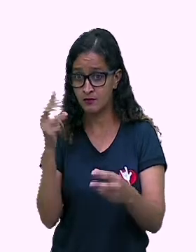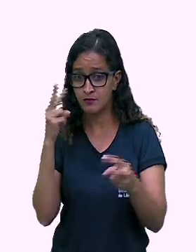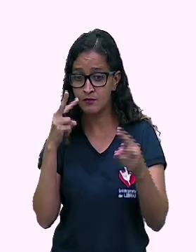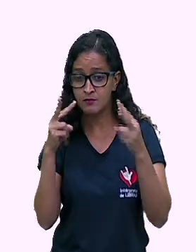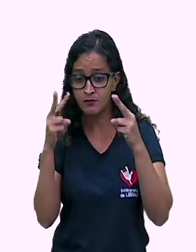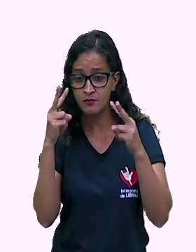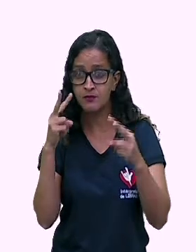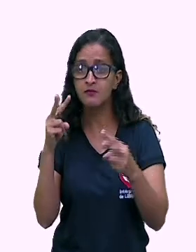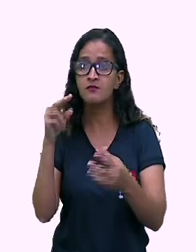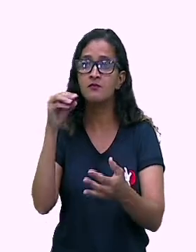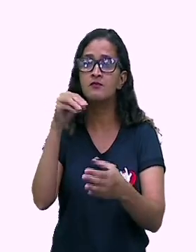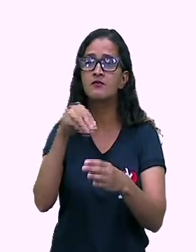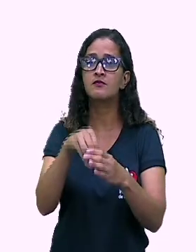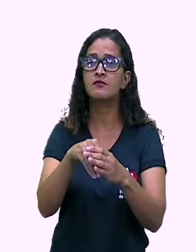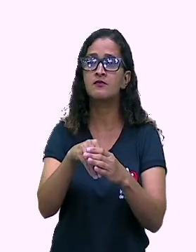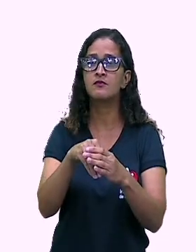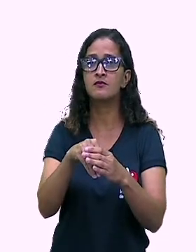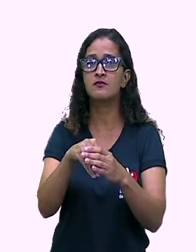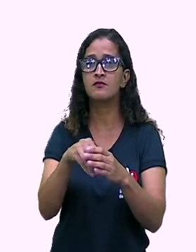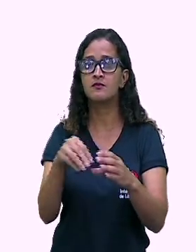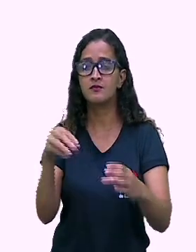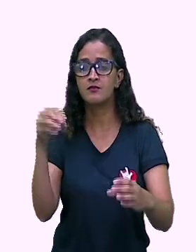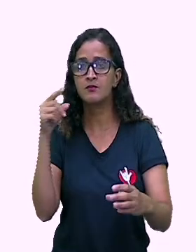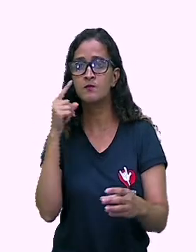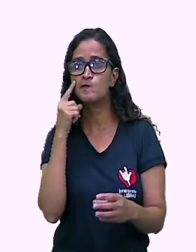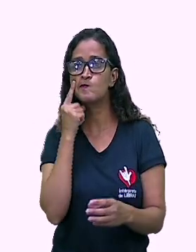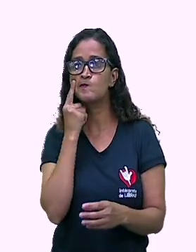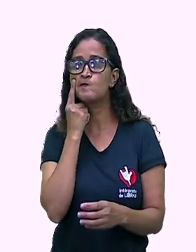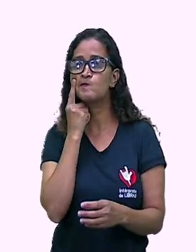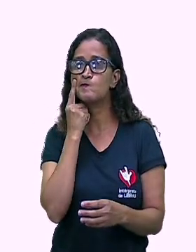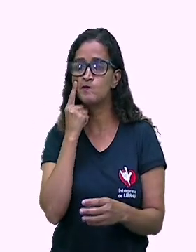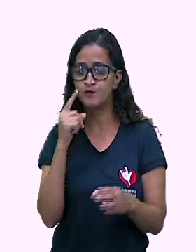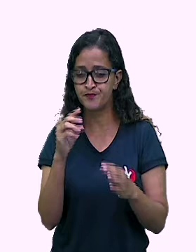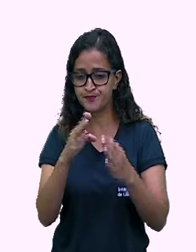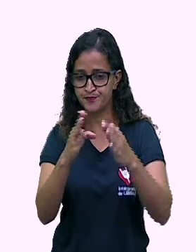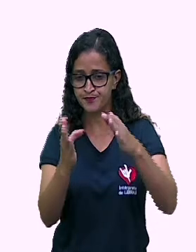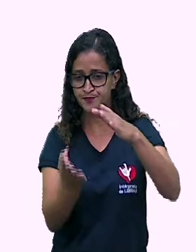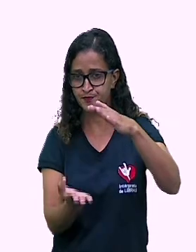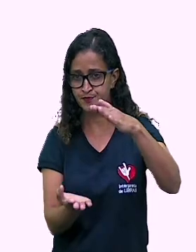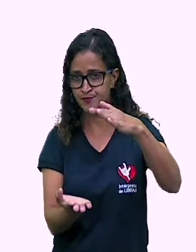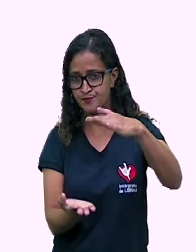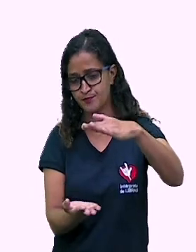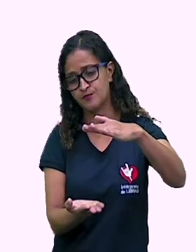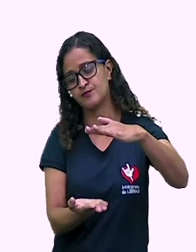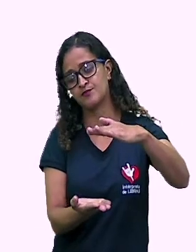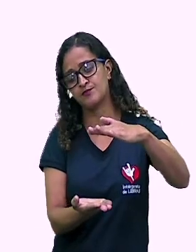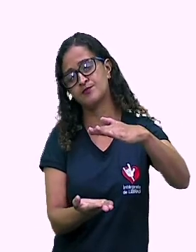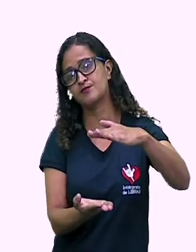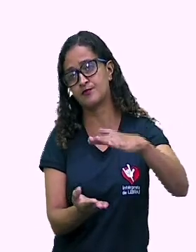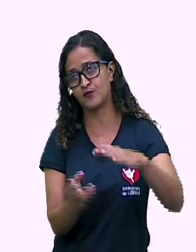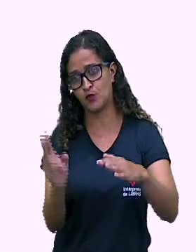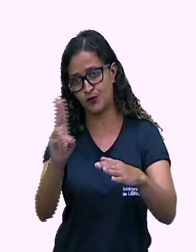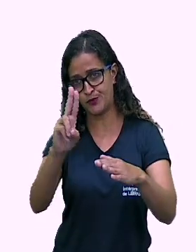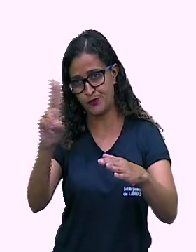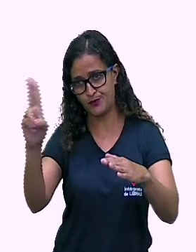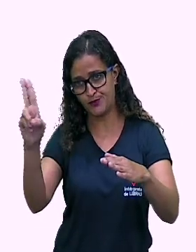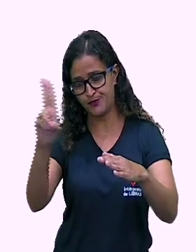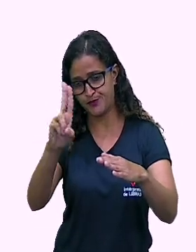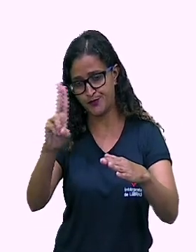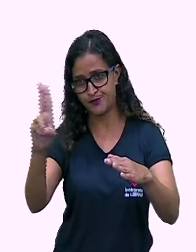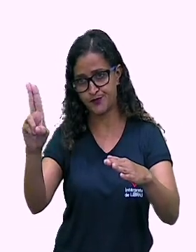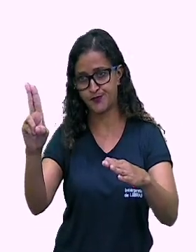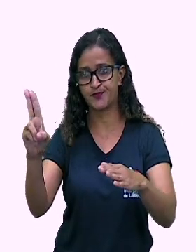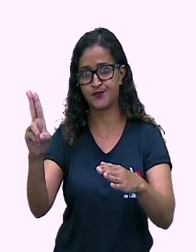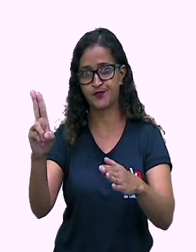você vai ver que por dentro do pacote, do lado de fora, tem a marca do